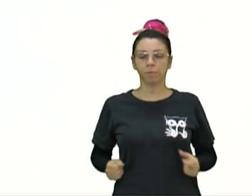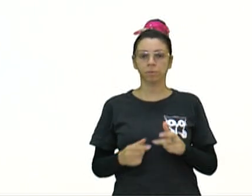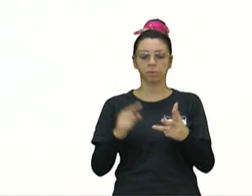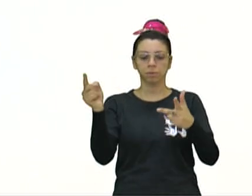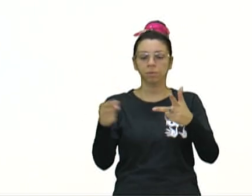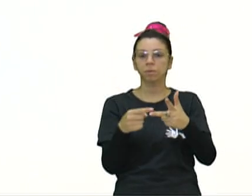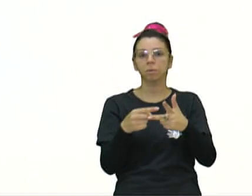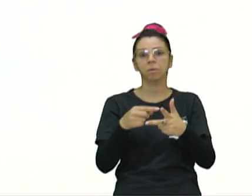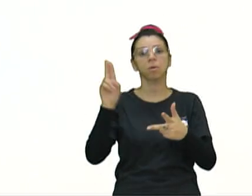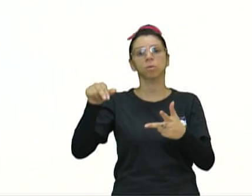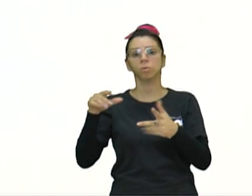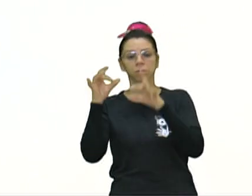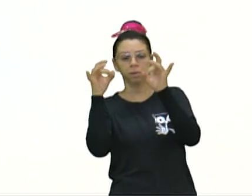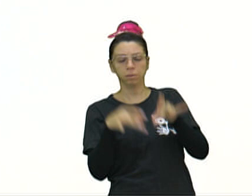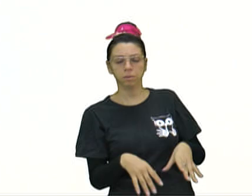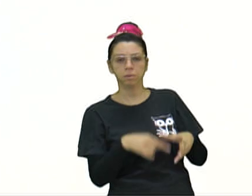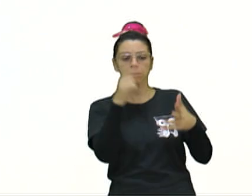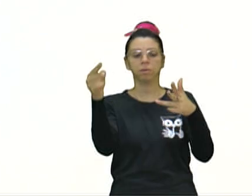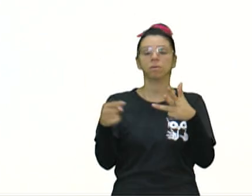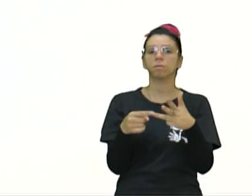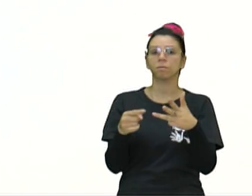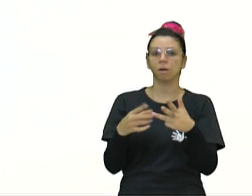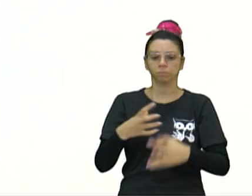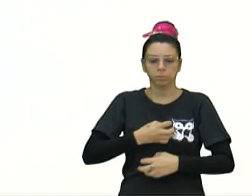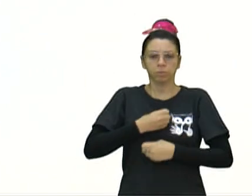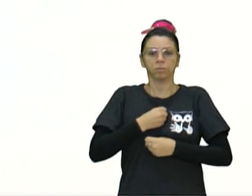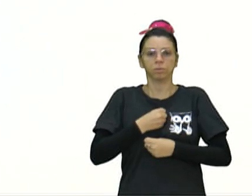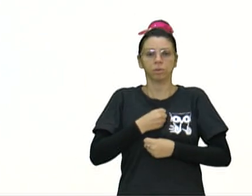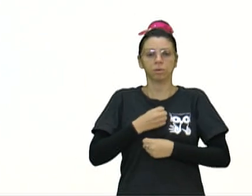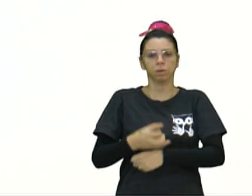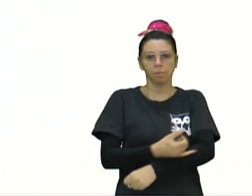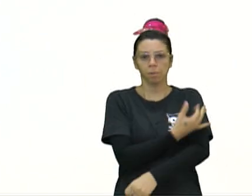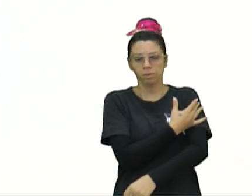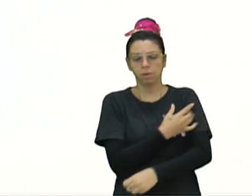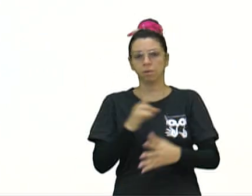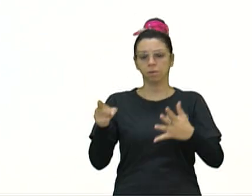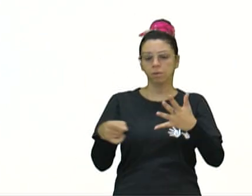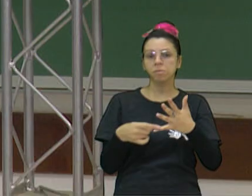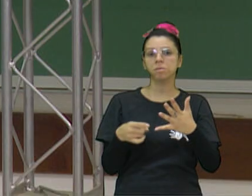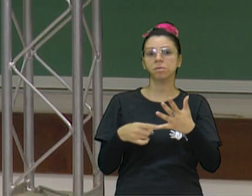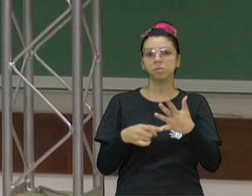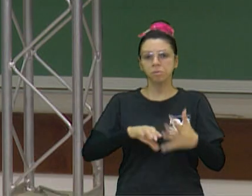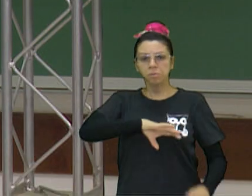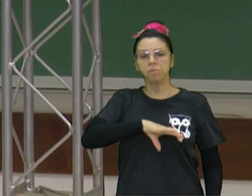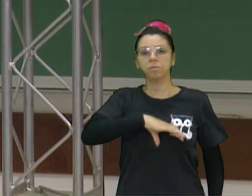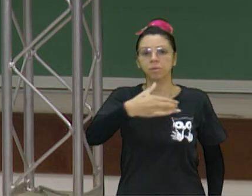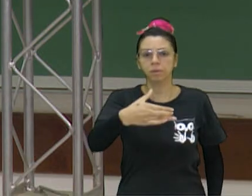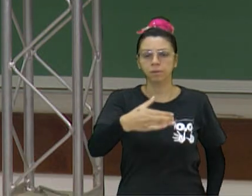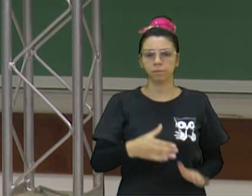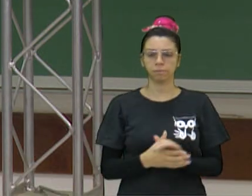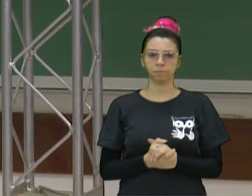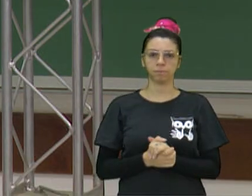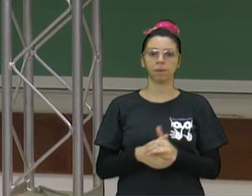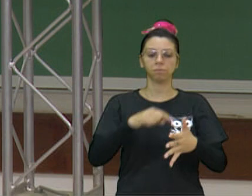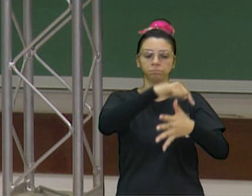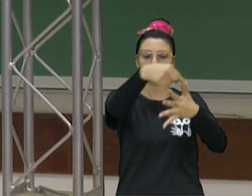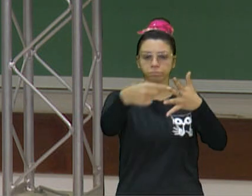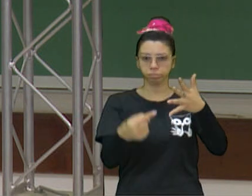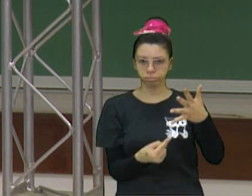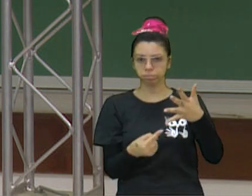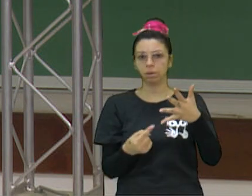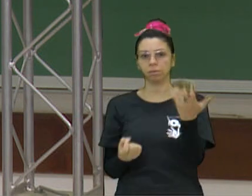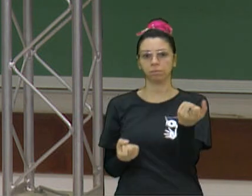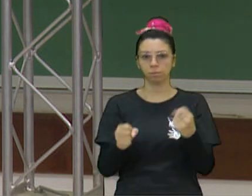perseverança. O quarto é o autocontrole. E o quinto, o espírito indomável. Então esses são os princípios que regem o